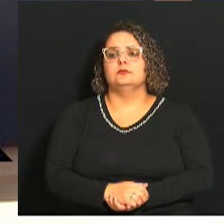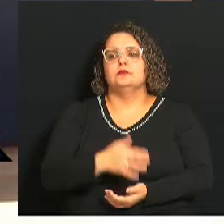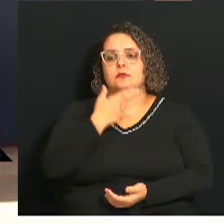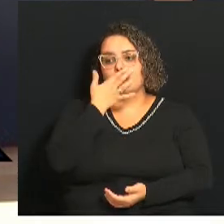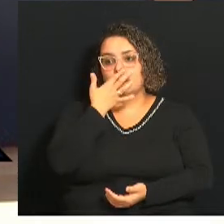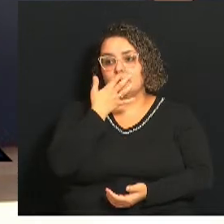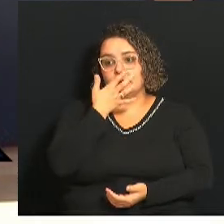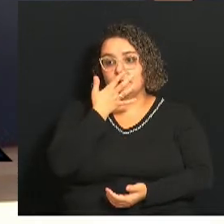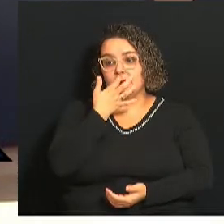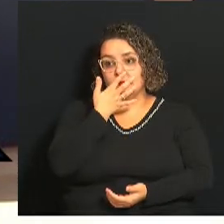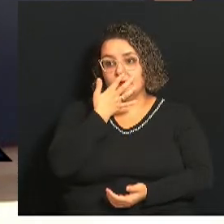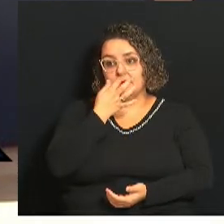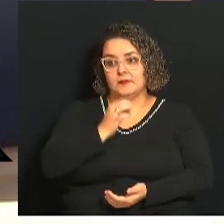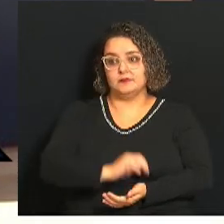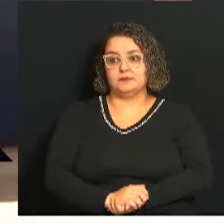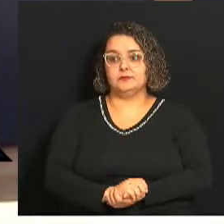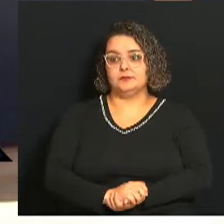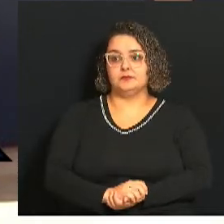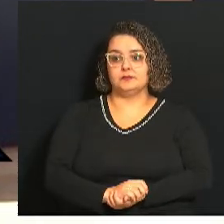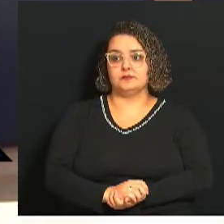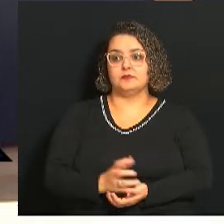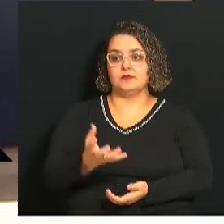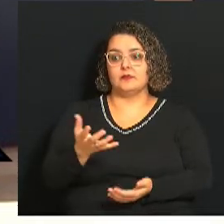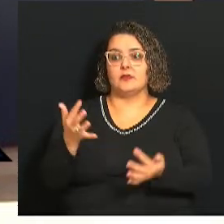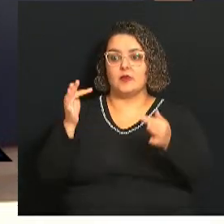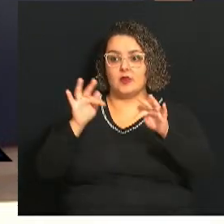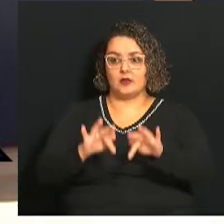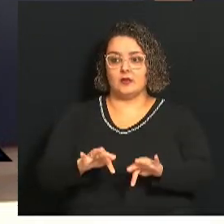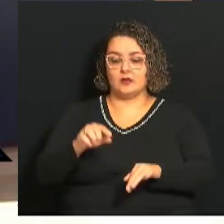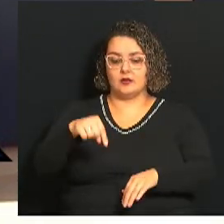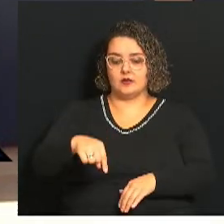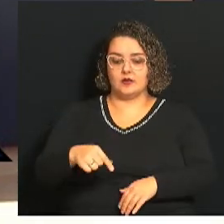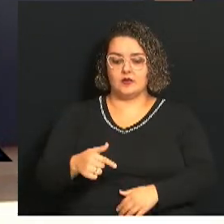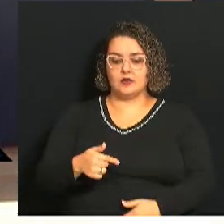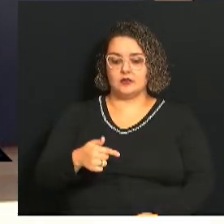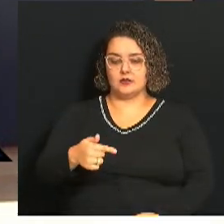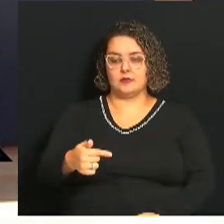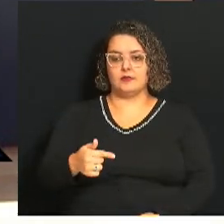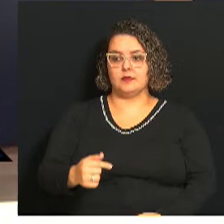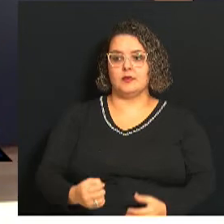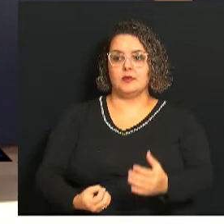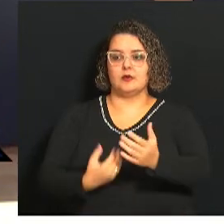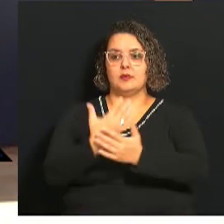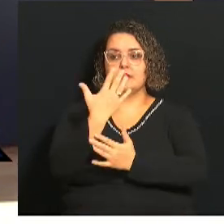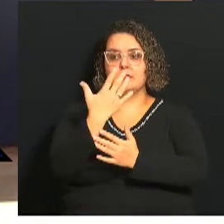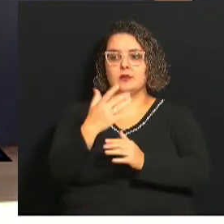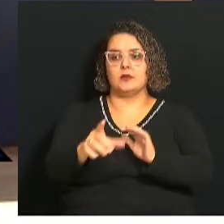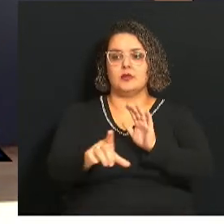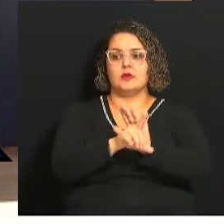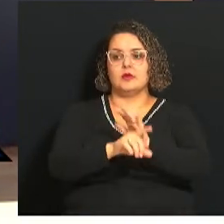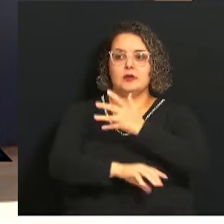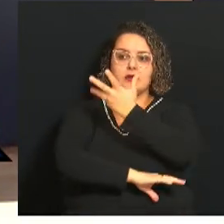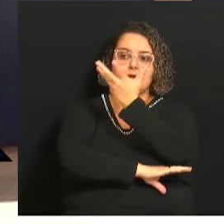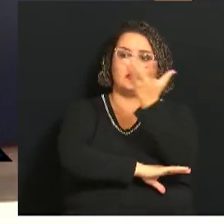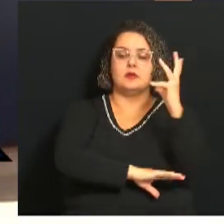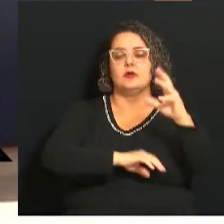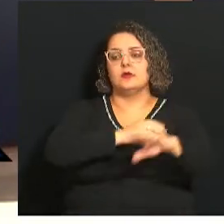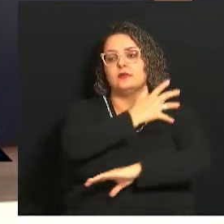E aí, Ernesto, eu queria finalizar, nós aprovamos essa semana uma lei, incluindo na lei de arborização o